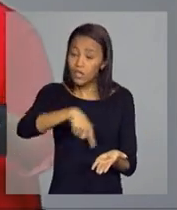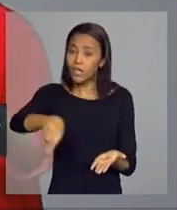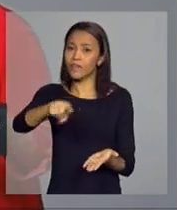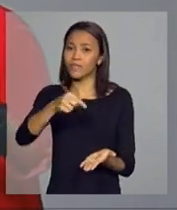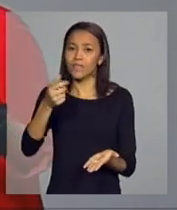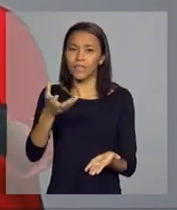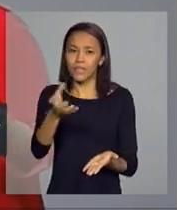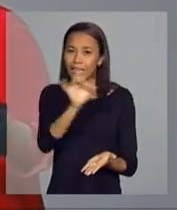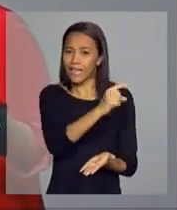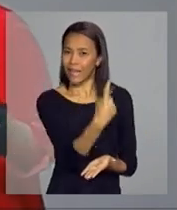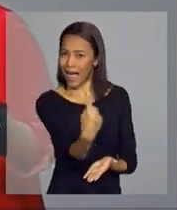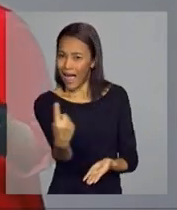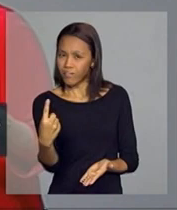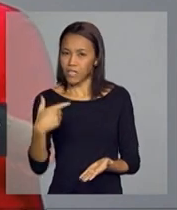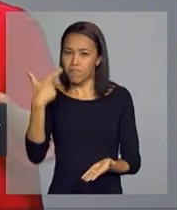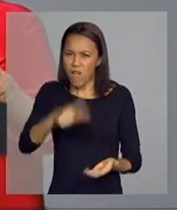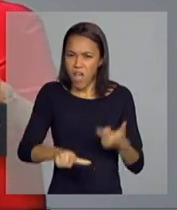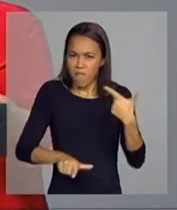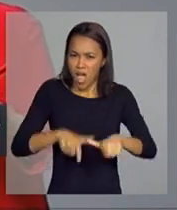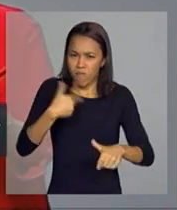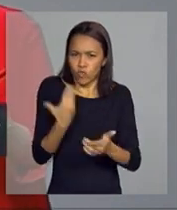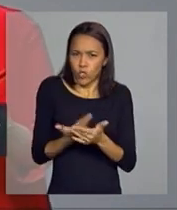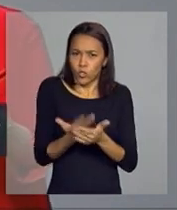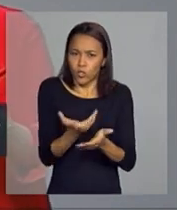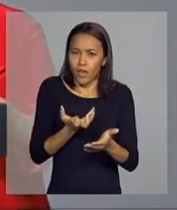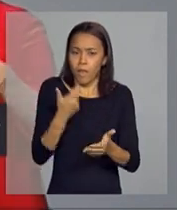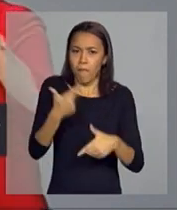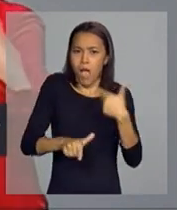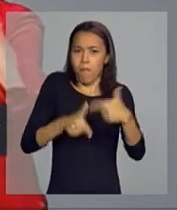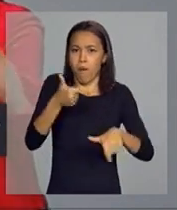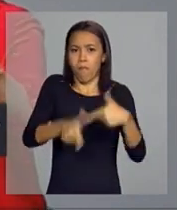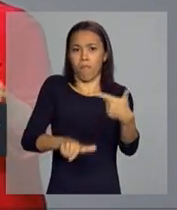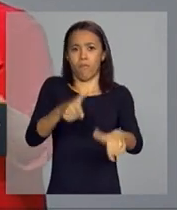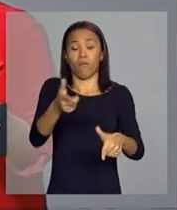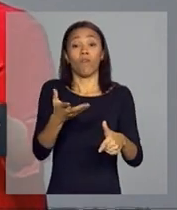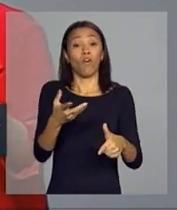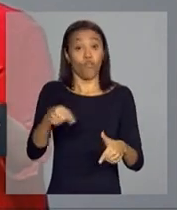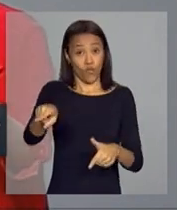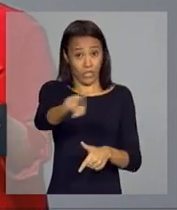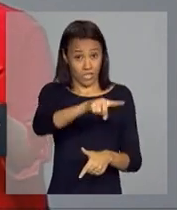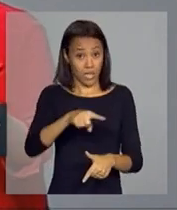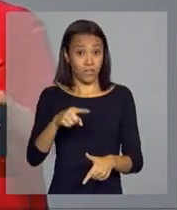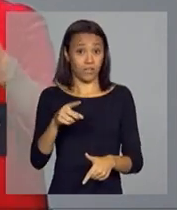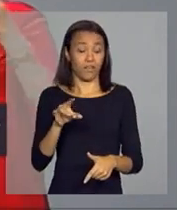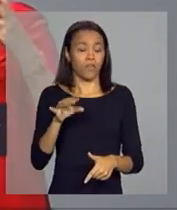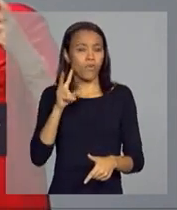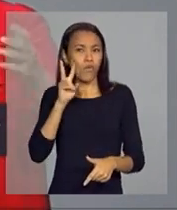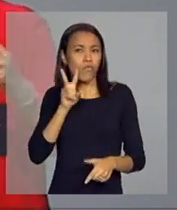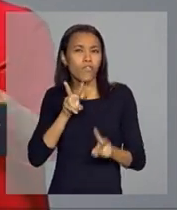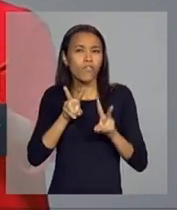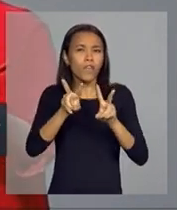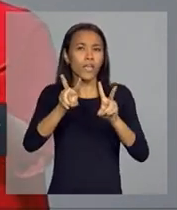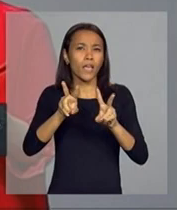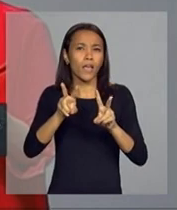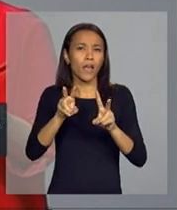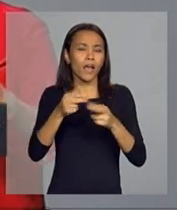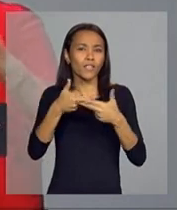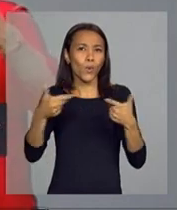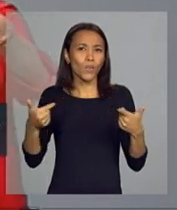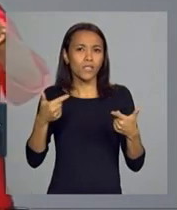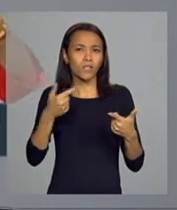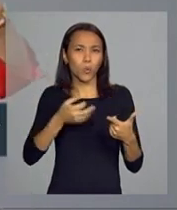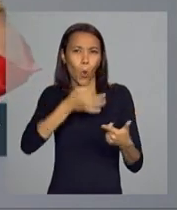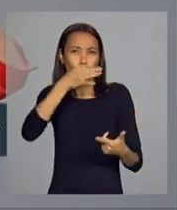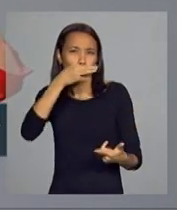mais vão ser mais exigentes, cada vez mais vocês vão olhar as coisas com olhos críticos.